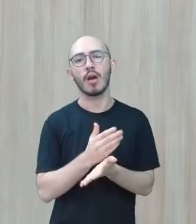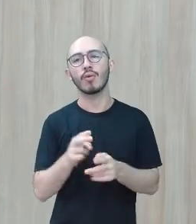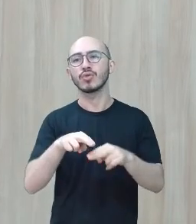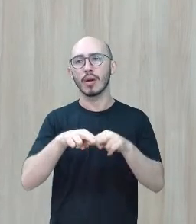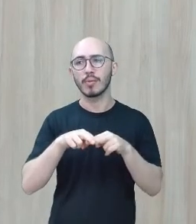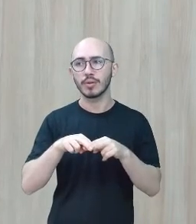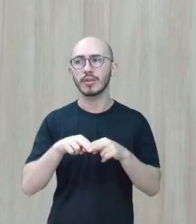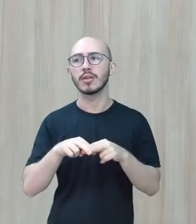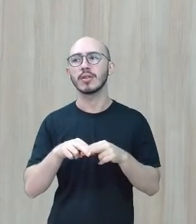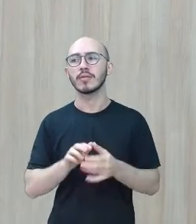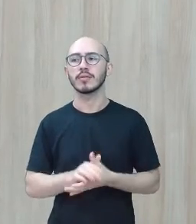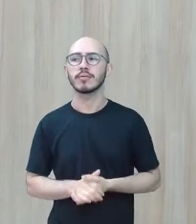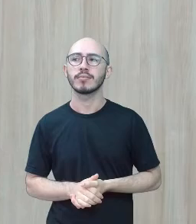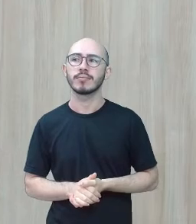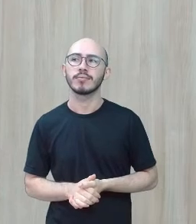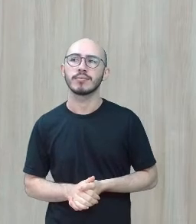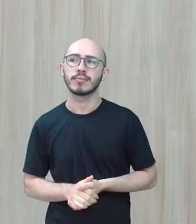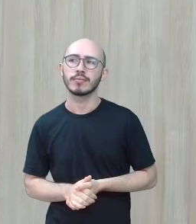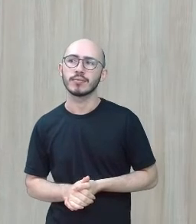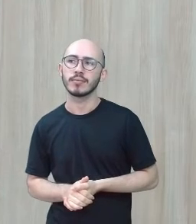motivos,